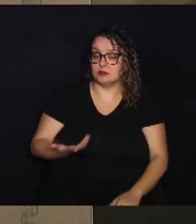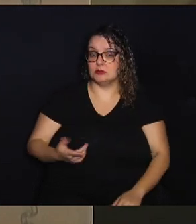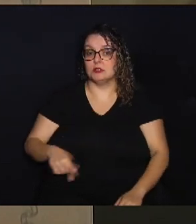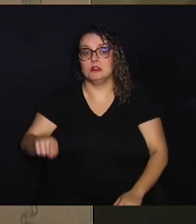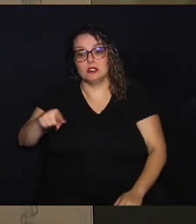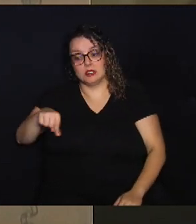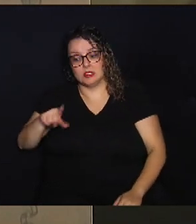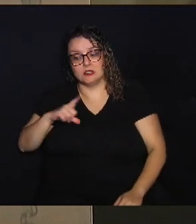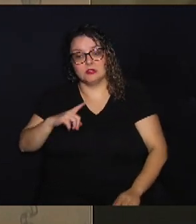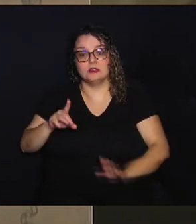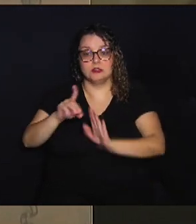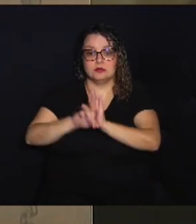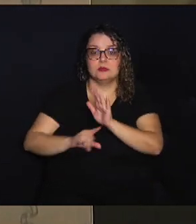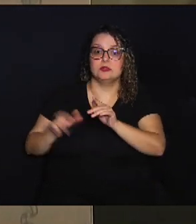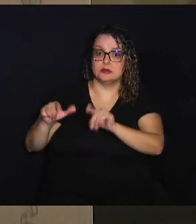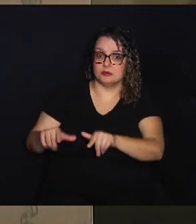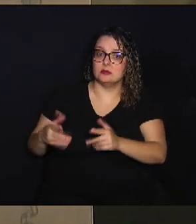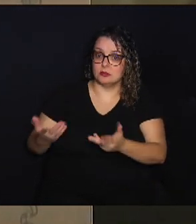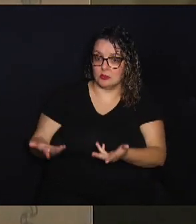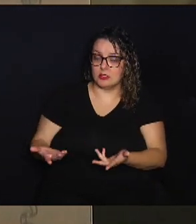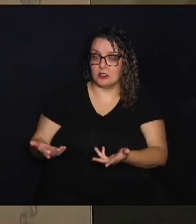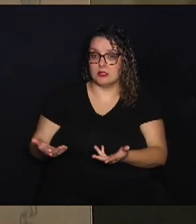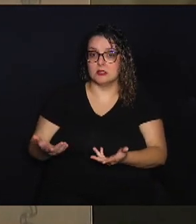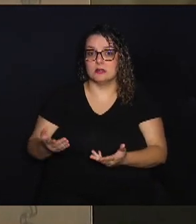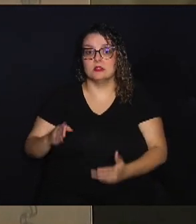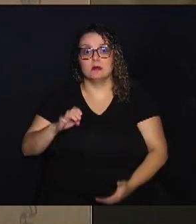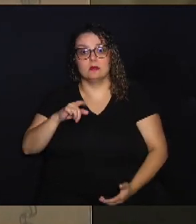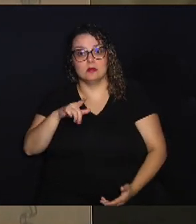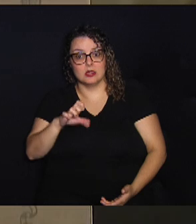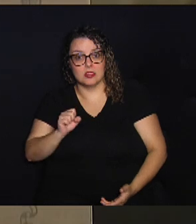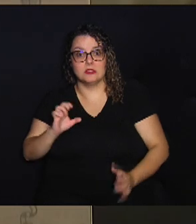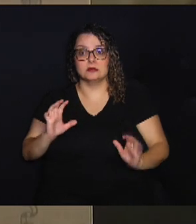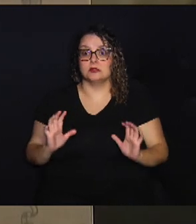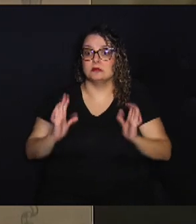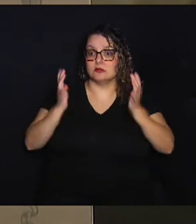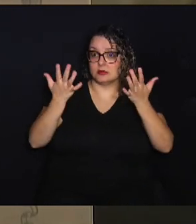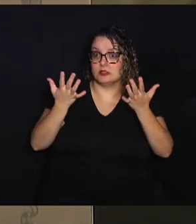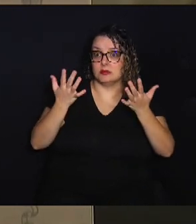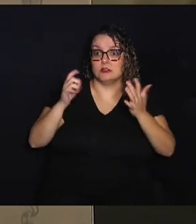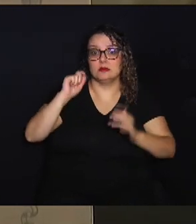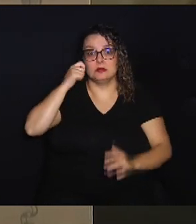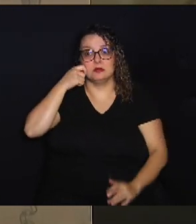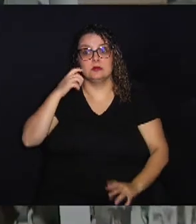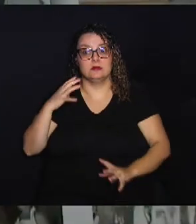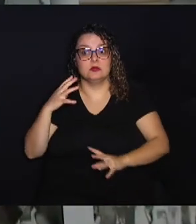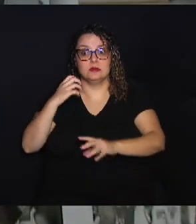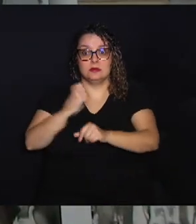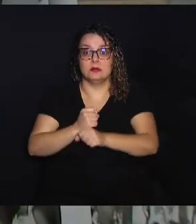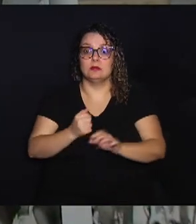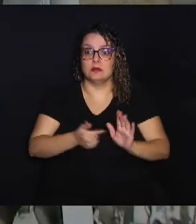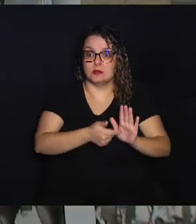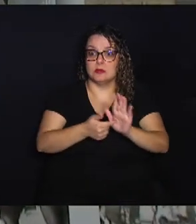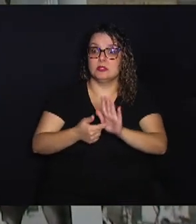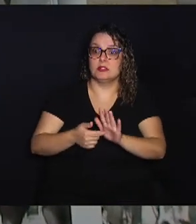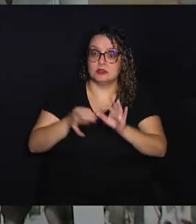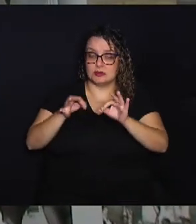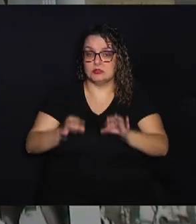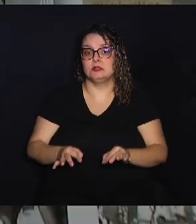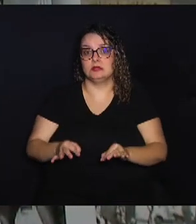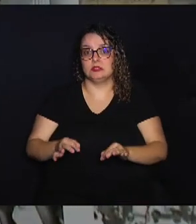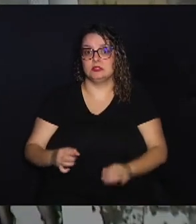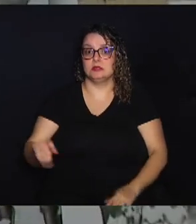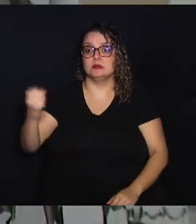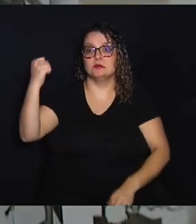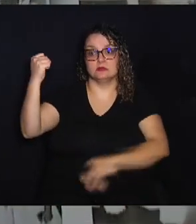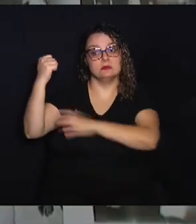esse direito, esse espaço. Então, esses bailes, essas festividades negras no geral, vêm para mostrar justamente esse empoderamento